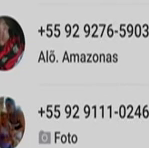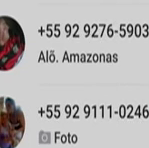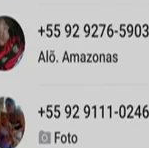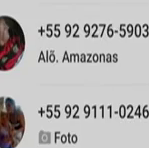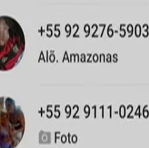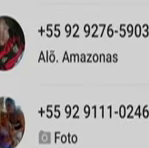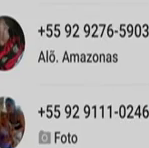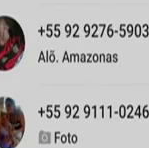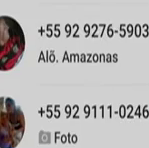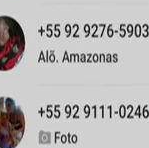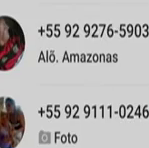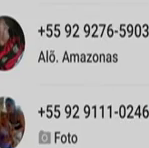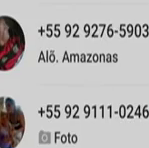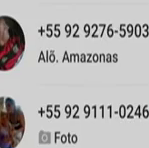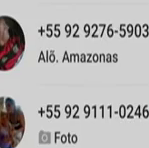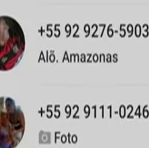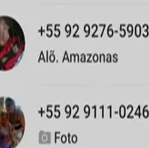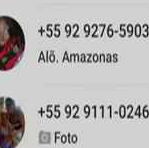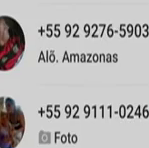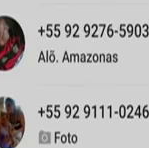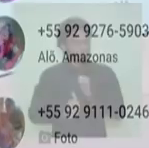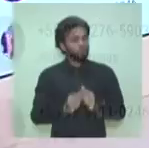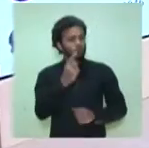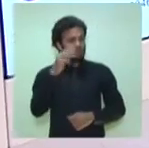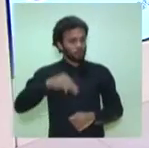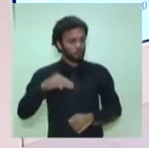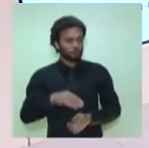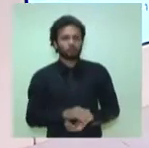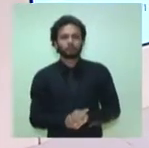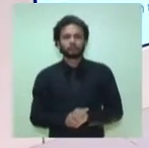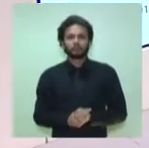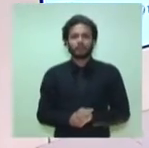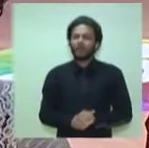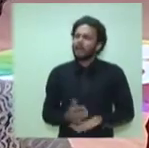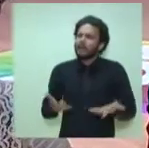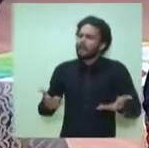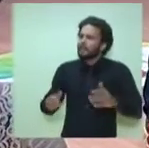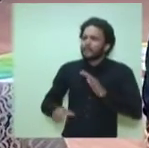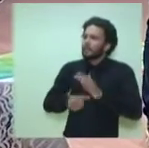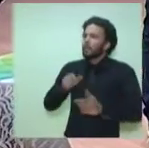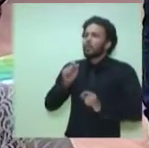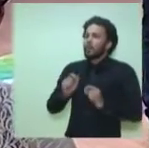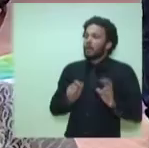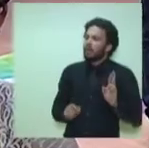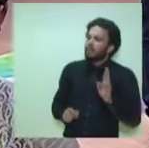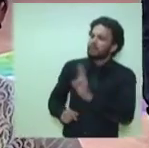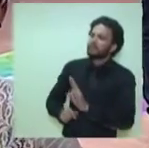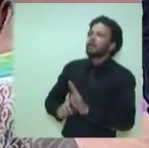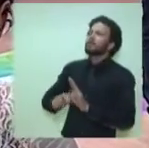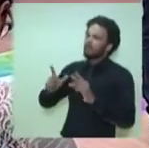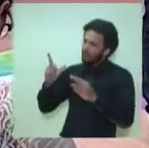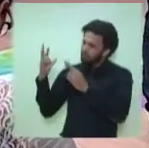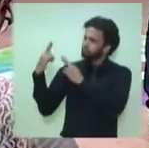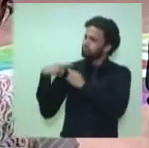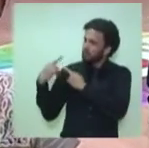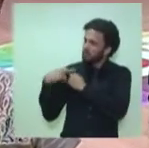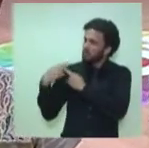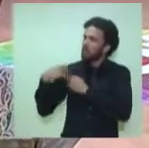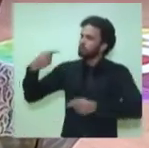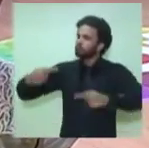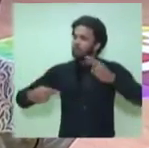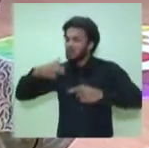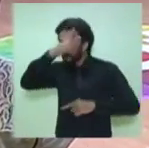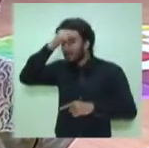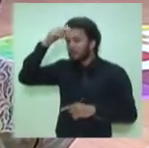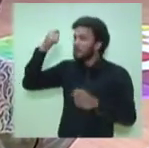alto rendimento? O senhor tem um minuto para a sua resposta, candidato. Primeiro, eu procuro sempre responder com a responsabilidade de quem está concorrendo à eleição de